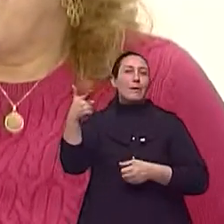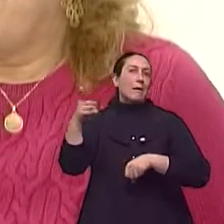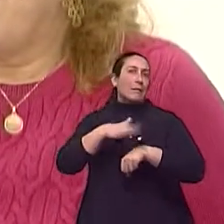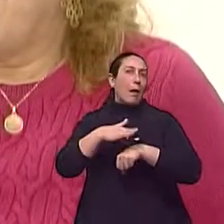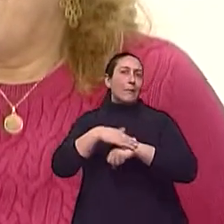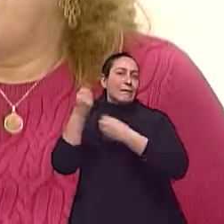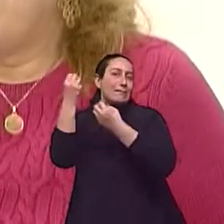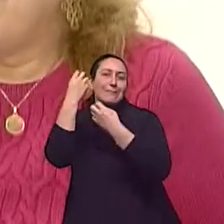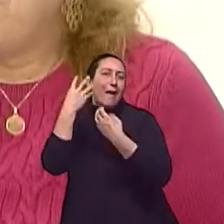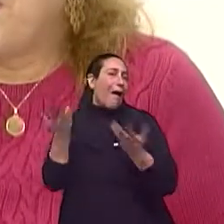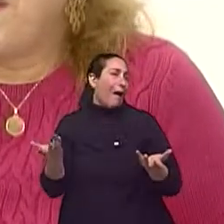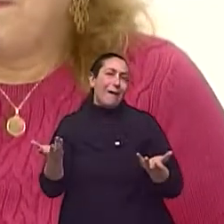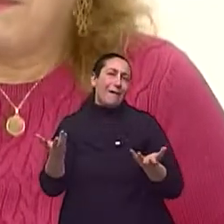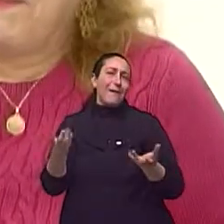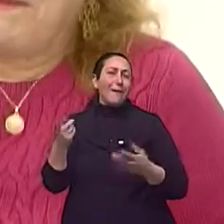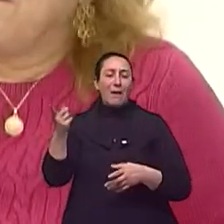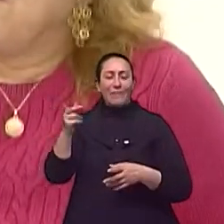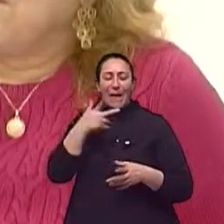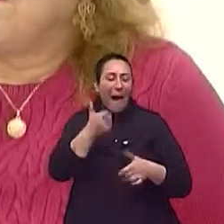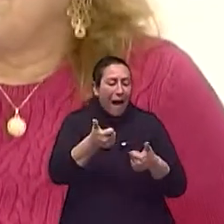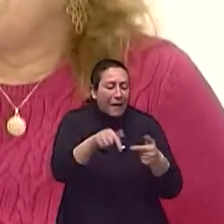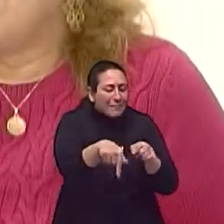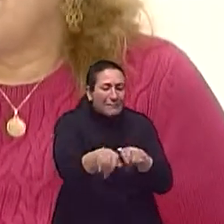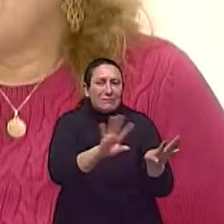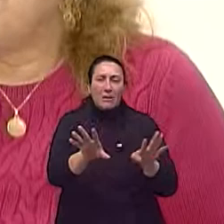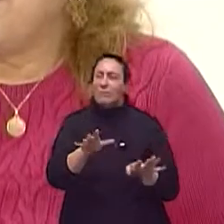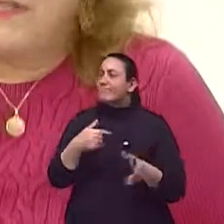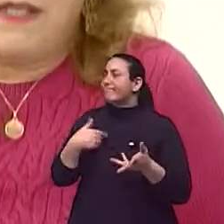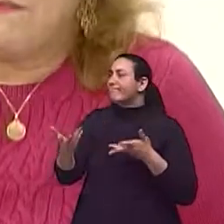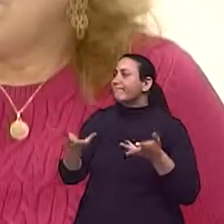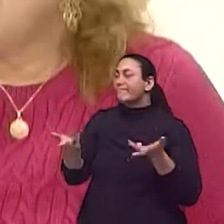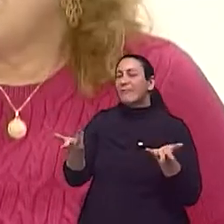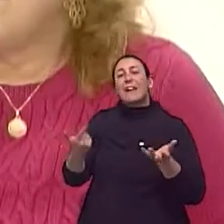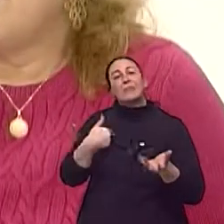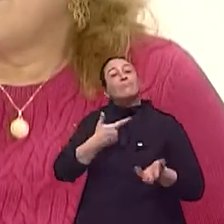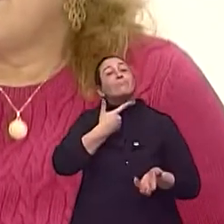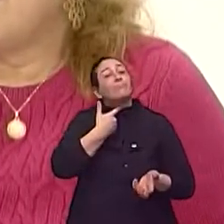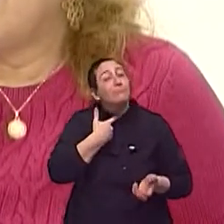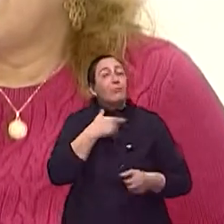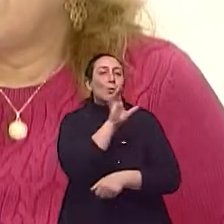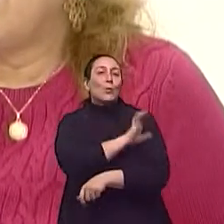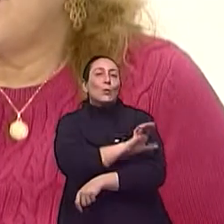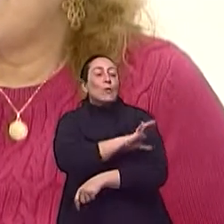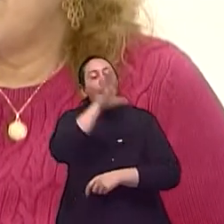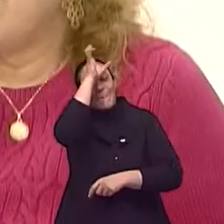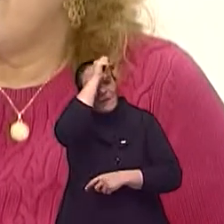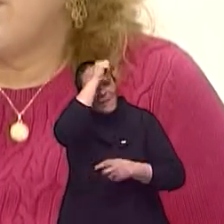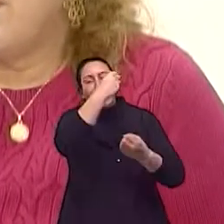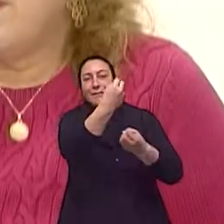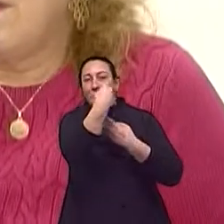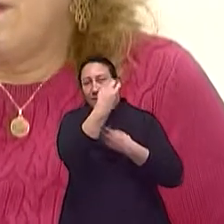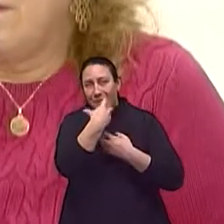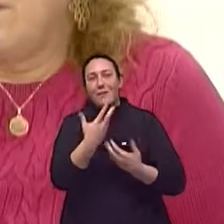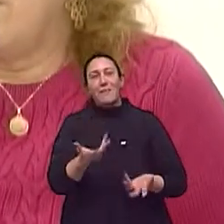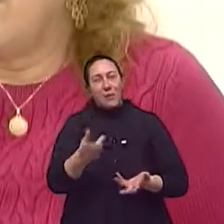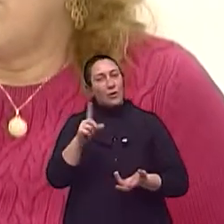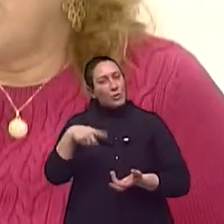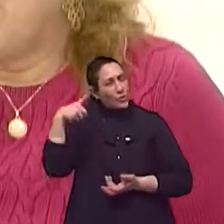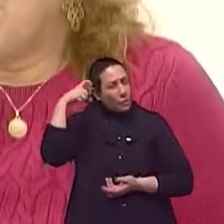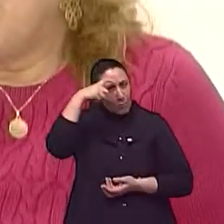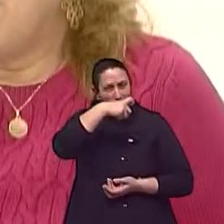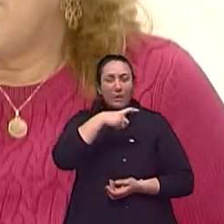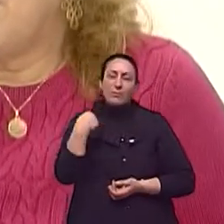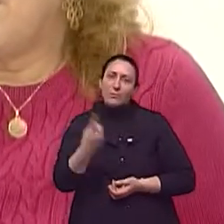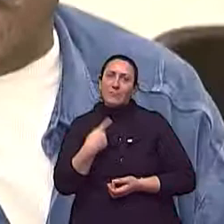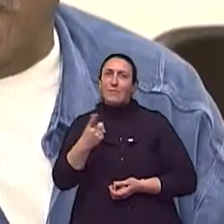ensinar a gente né então a gente é obrigada a procurar um curso alguma coisa para tirar as dúvidas e as as dificuldades que a gente tem